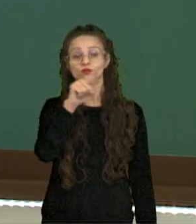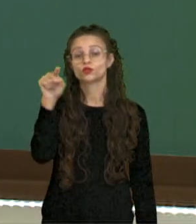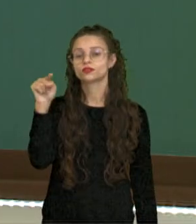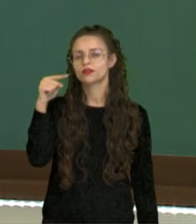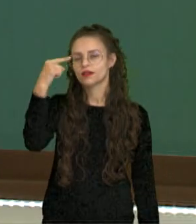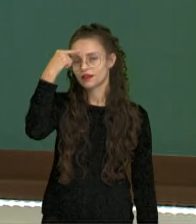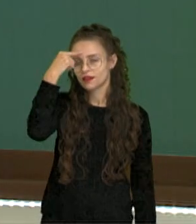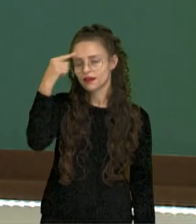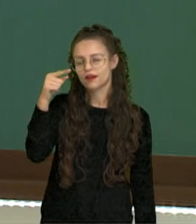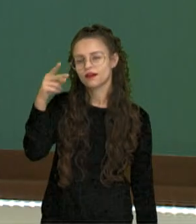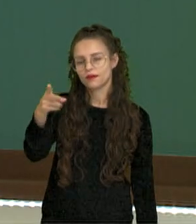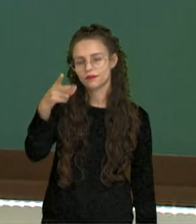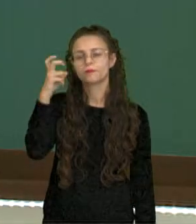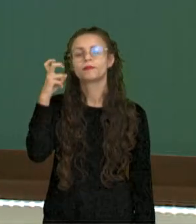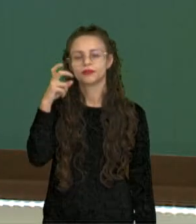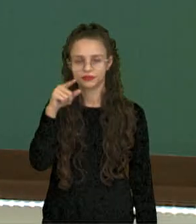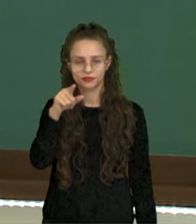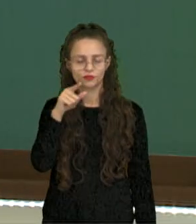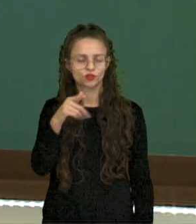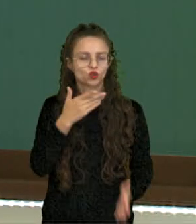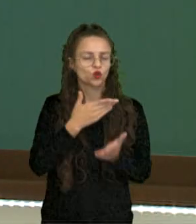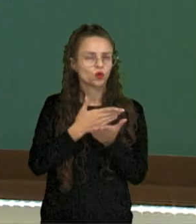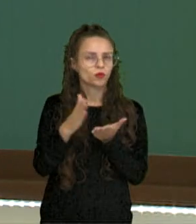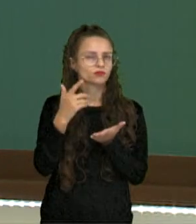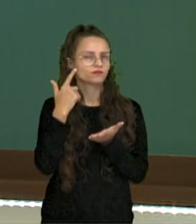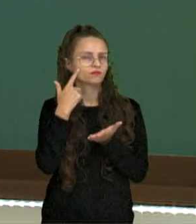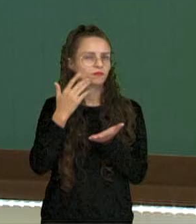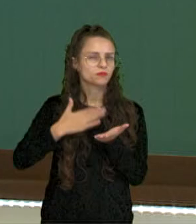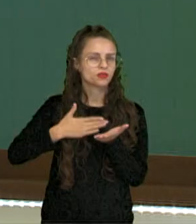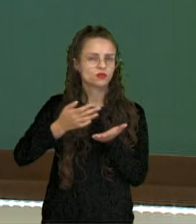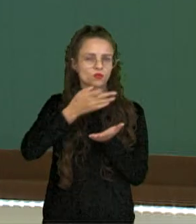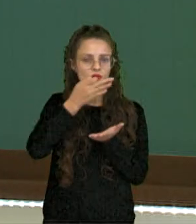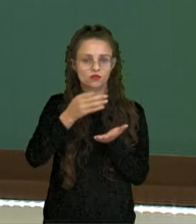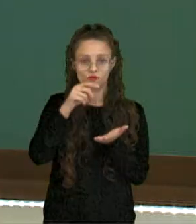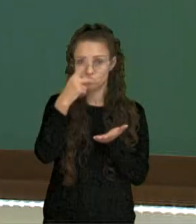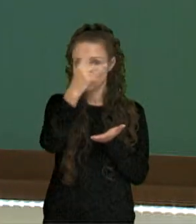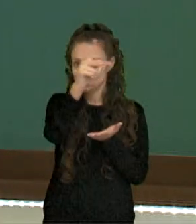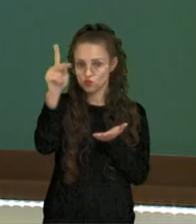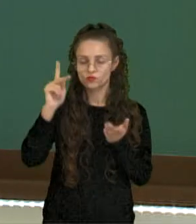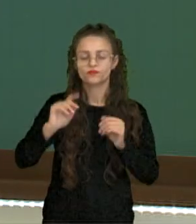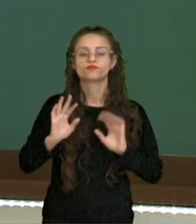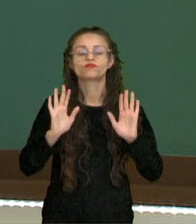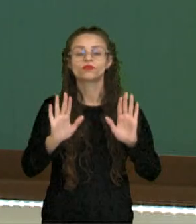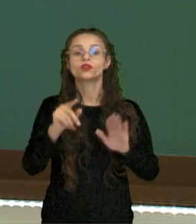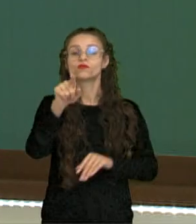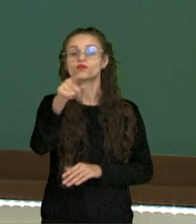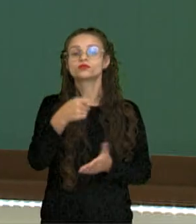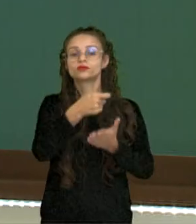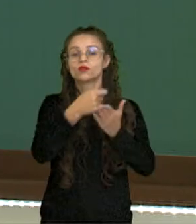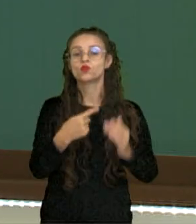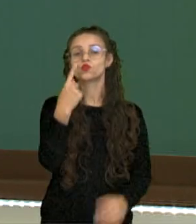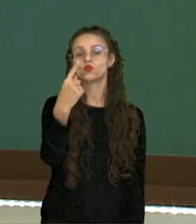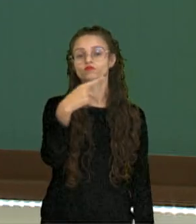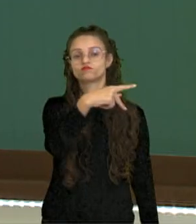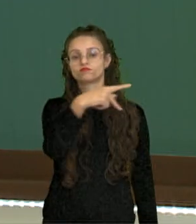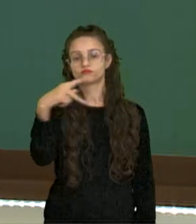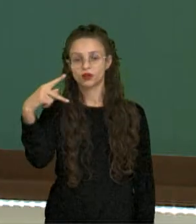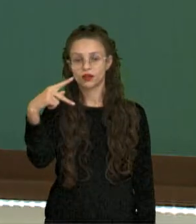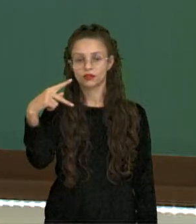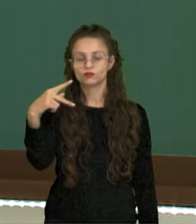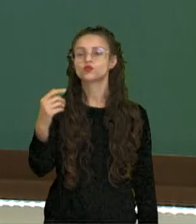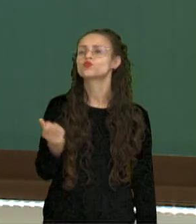pegar, para começar a formar a tua opinião. Eu quero que você, então, escreva um parágrafo.